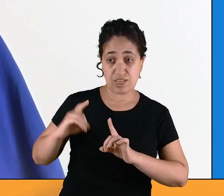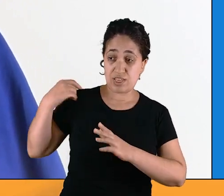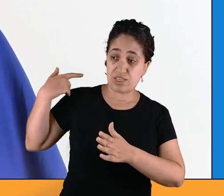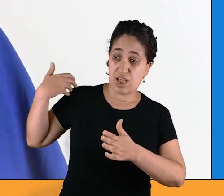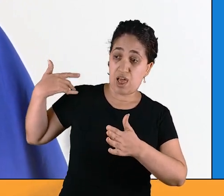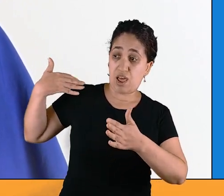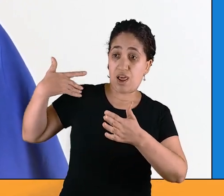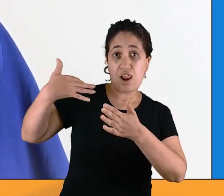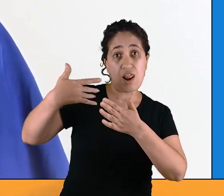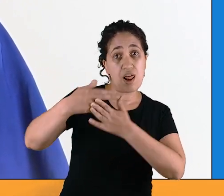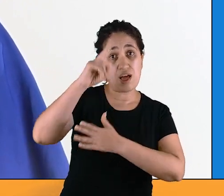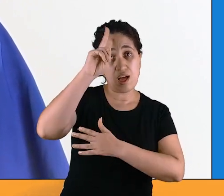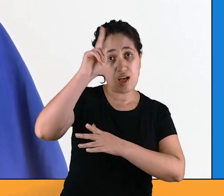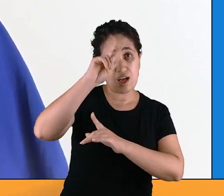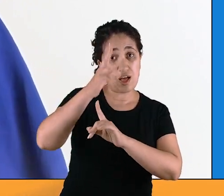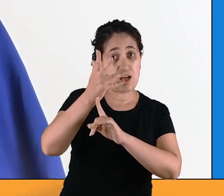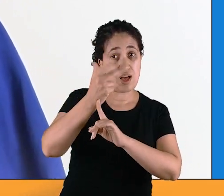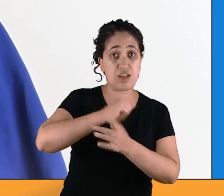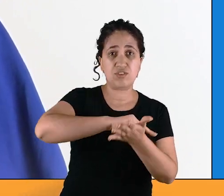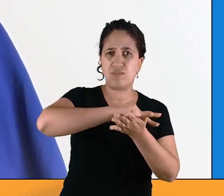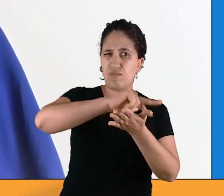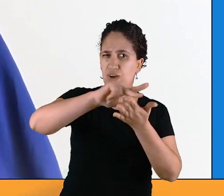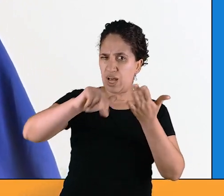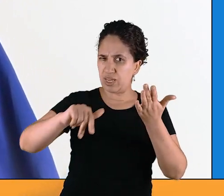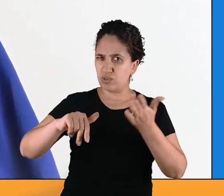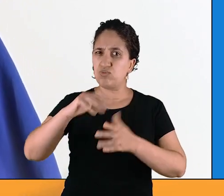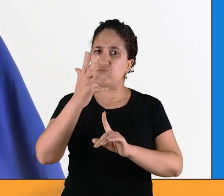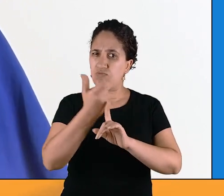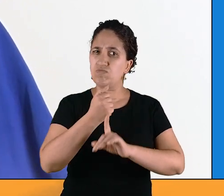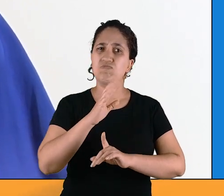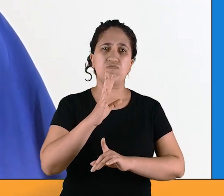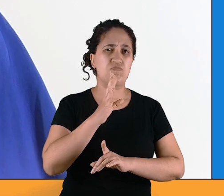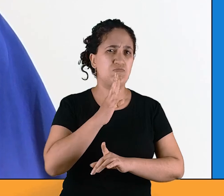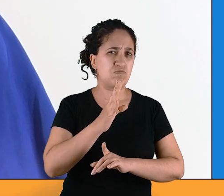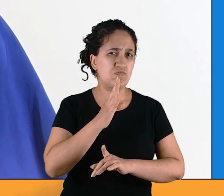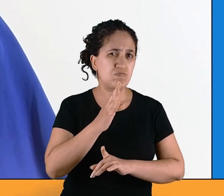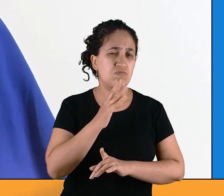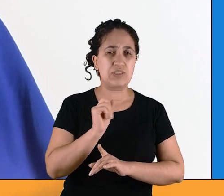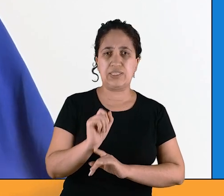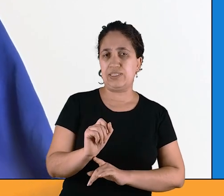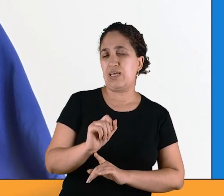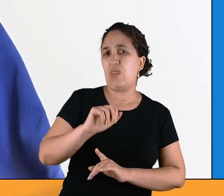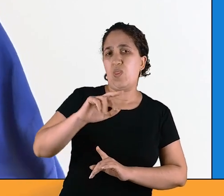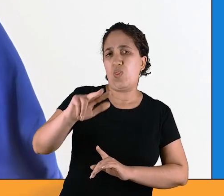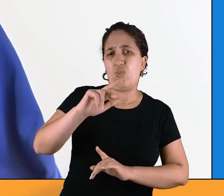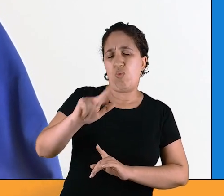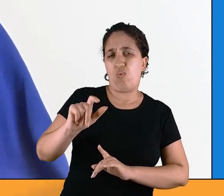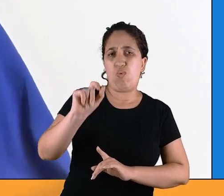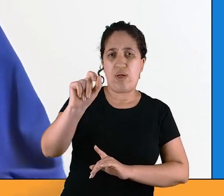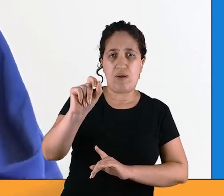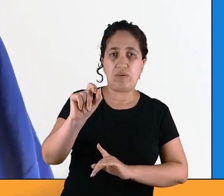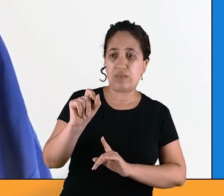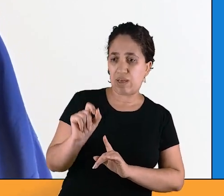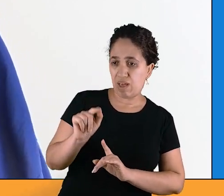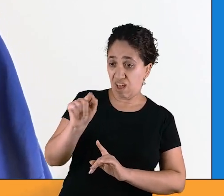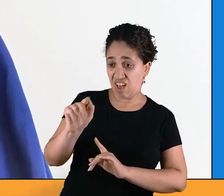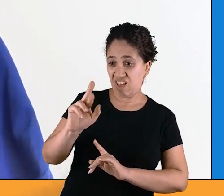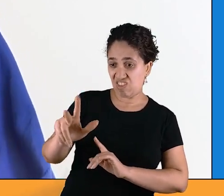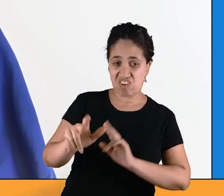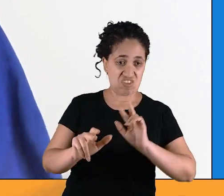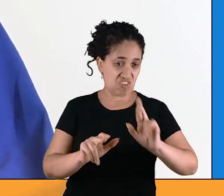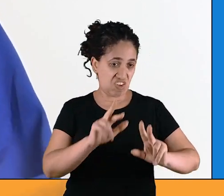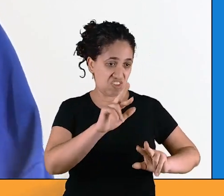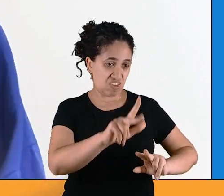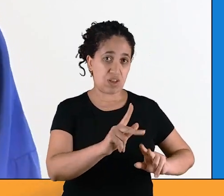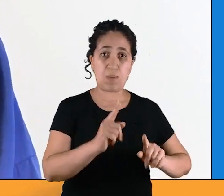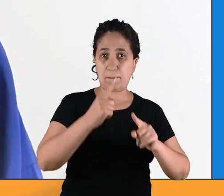história da arte, né, muitos artistas que a gente conhece, né, não são tratados pela sua diferença,